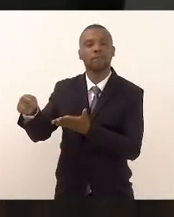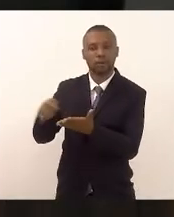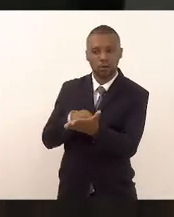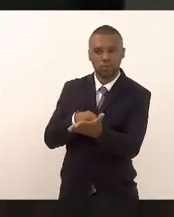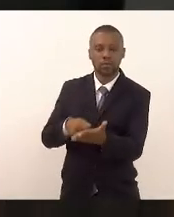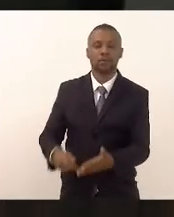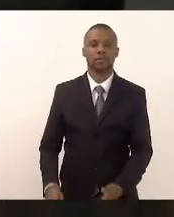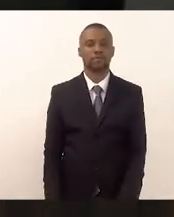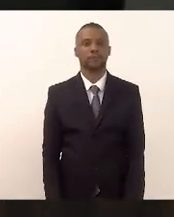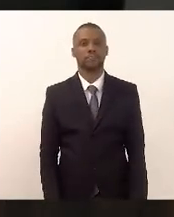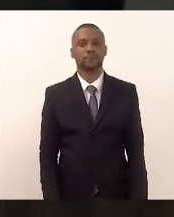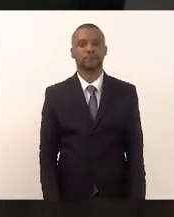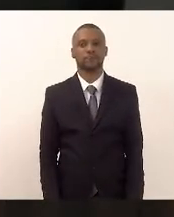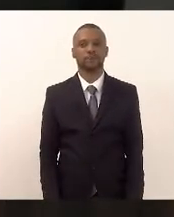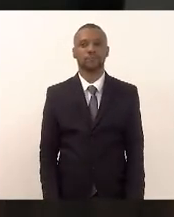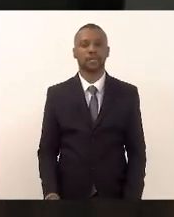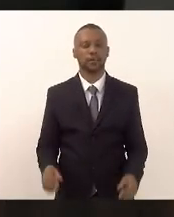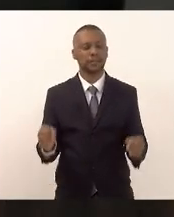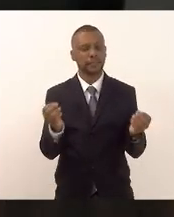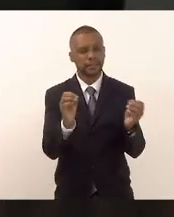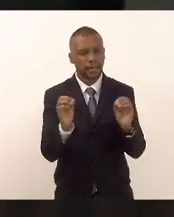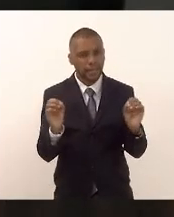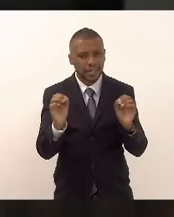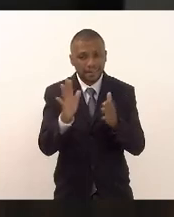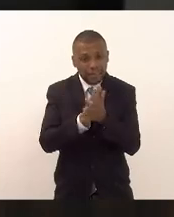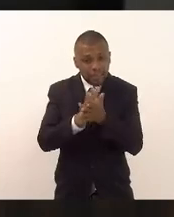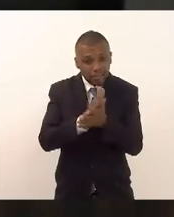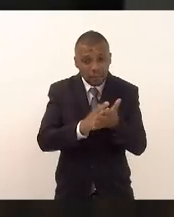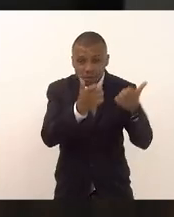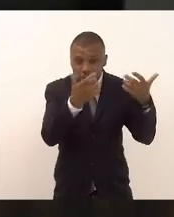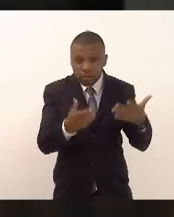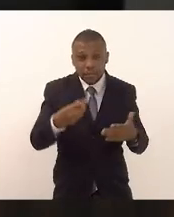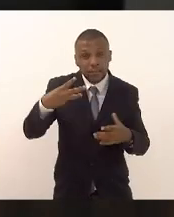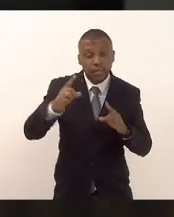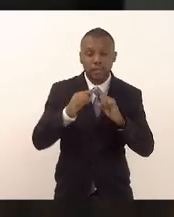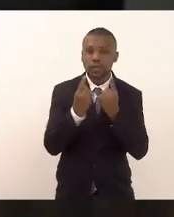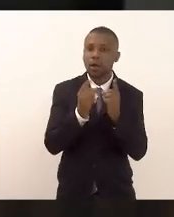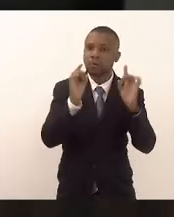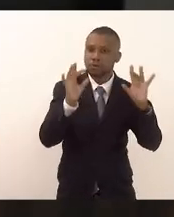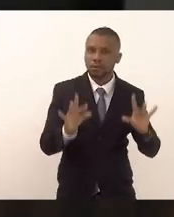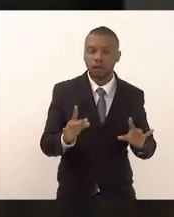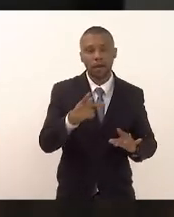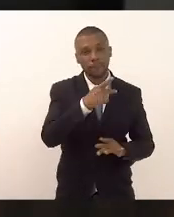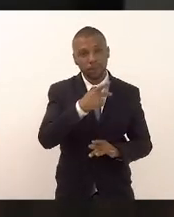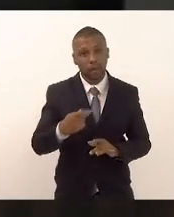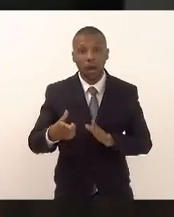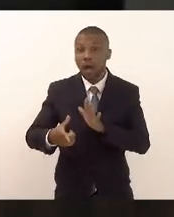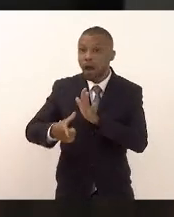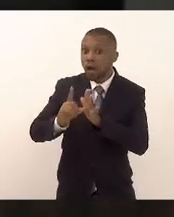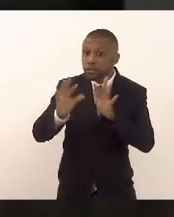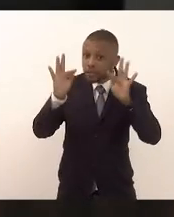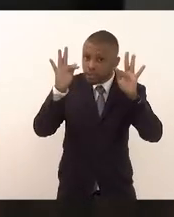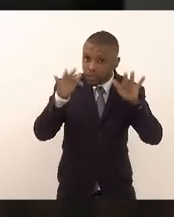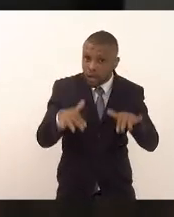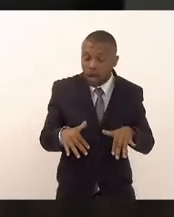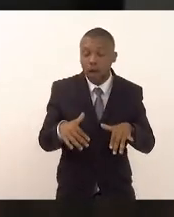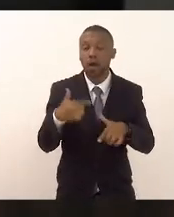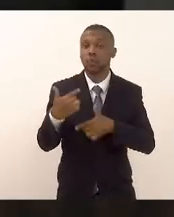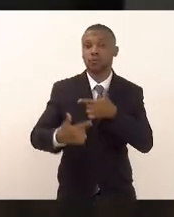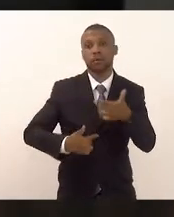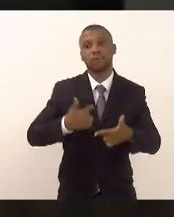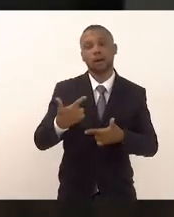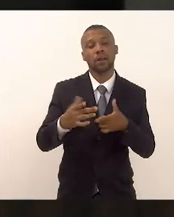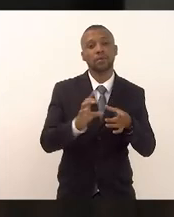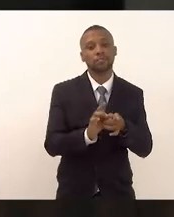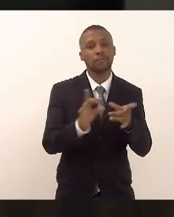autógrafo. Nada mais a tratar na ordem da terceira sessão extraordinária. A presidência, antes de encerrar os trabalhos e